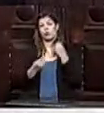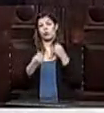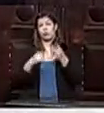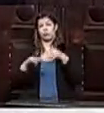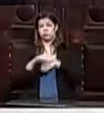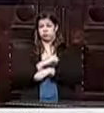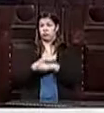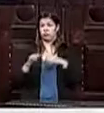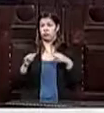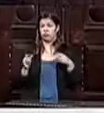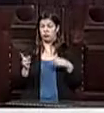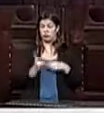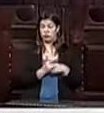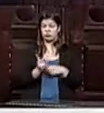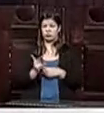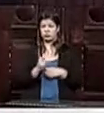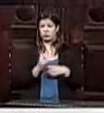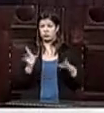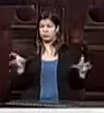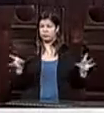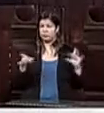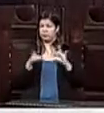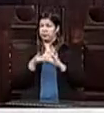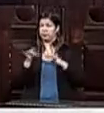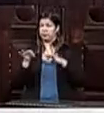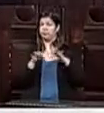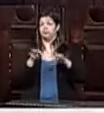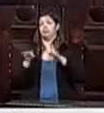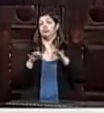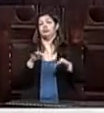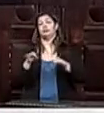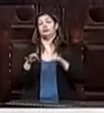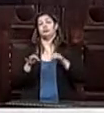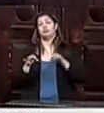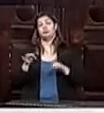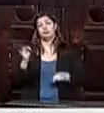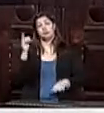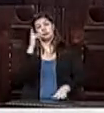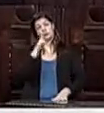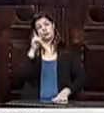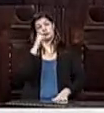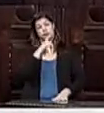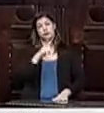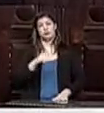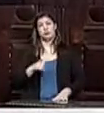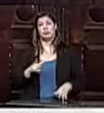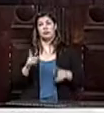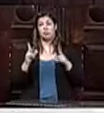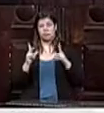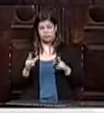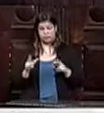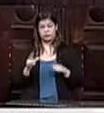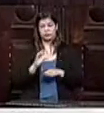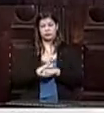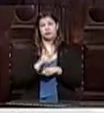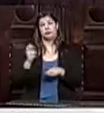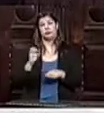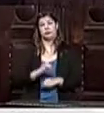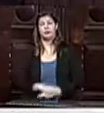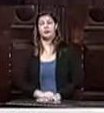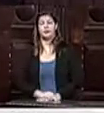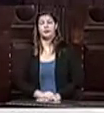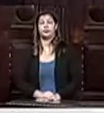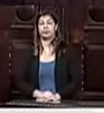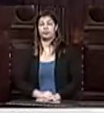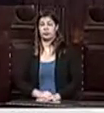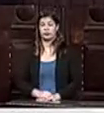com os poderes para fazer os projetos viáveis, inclusive esse do teto do Estado.